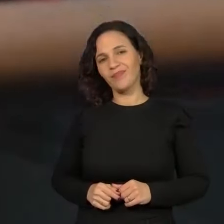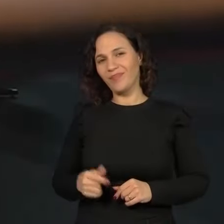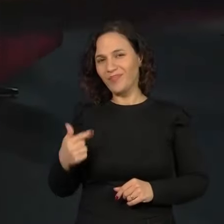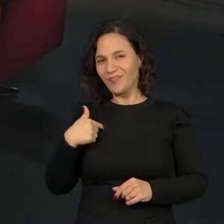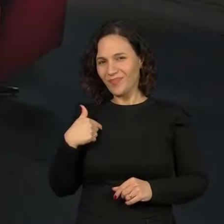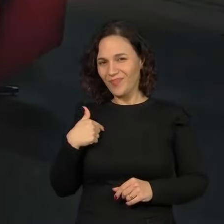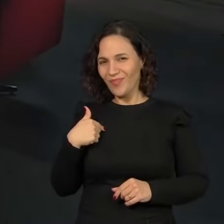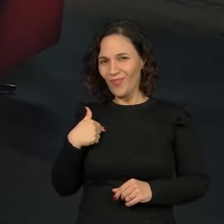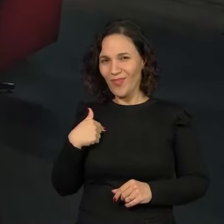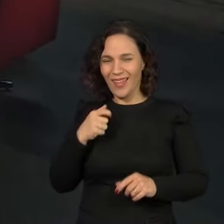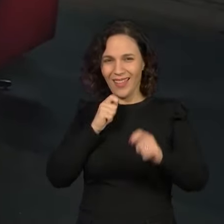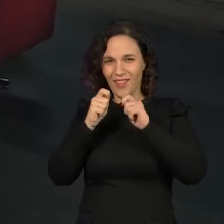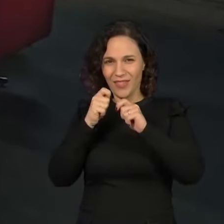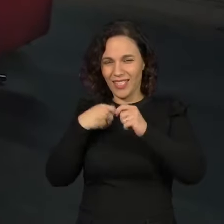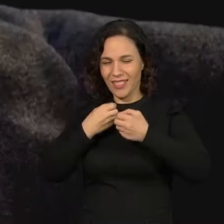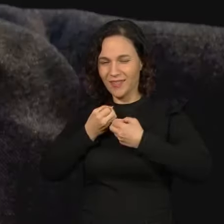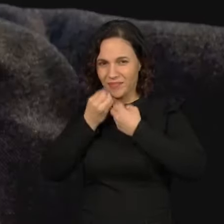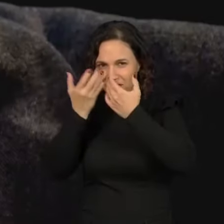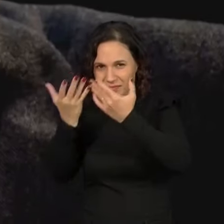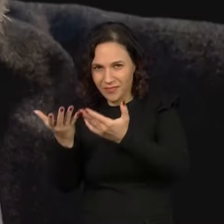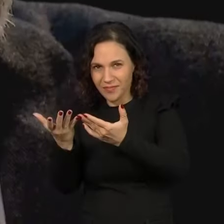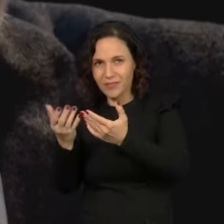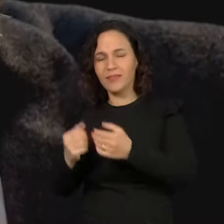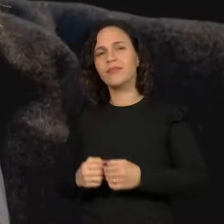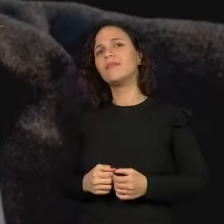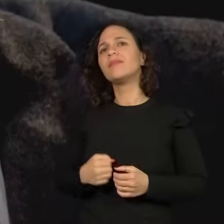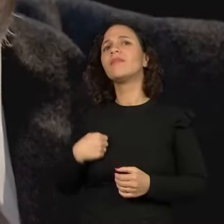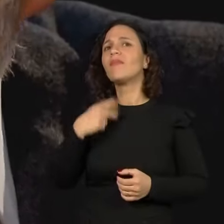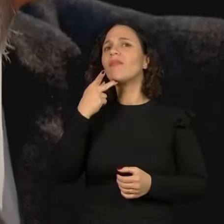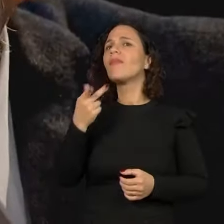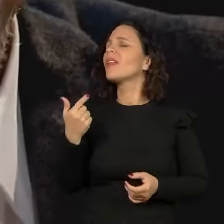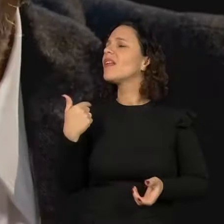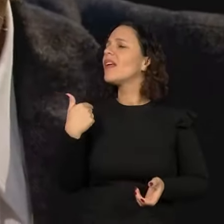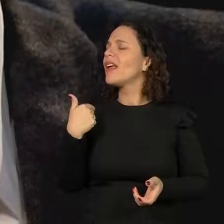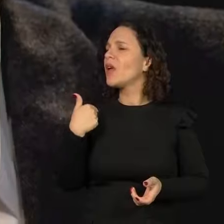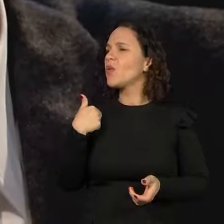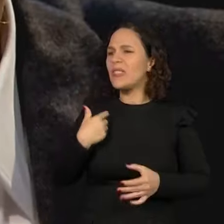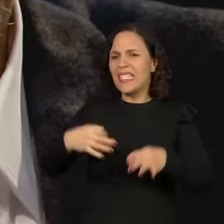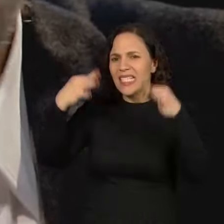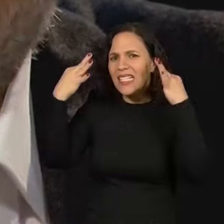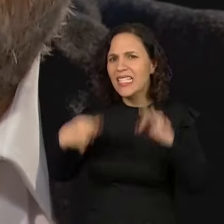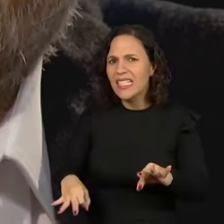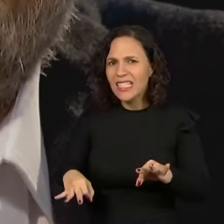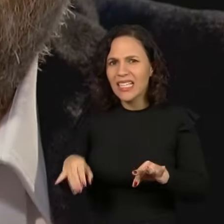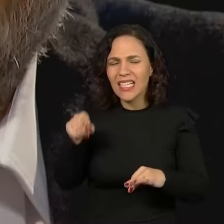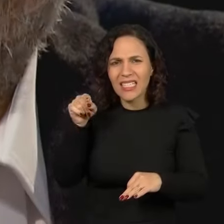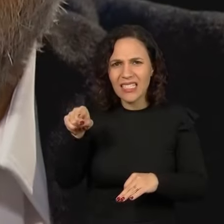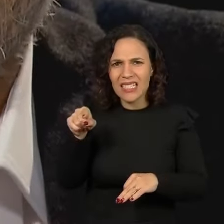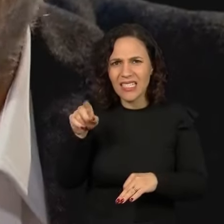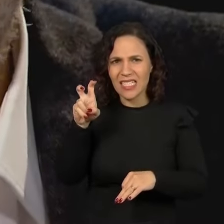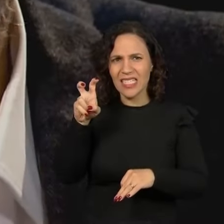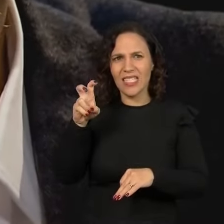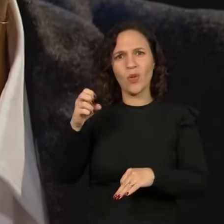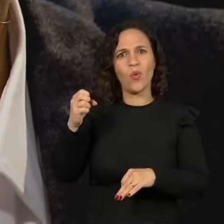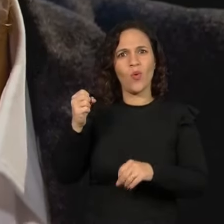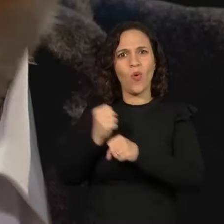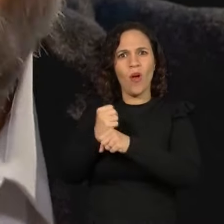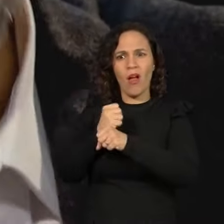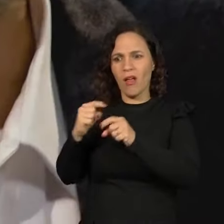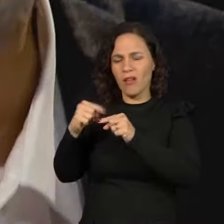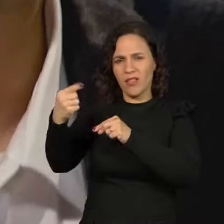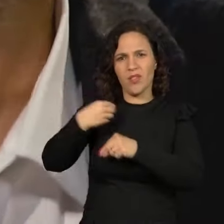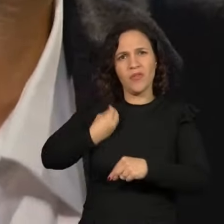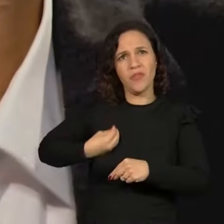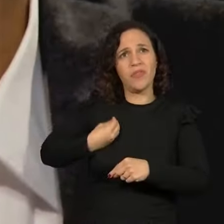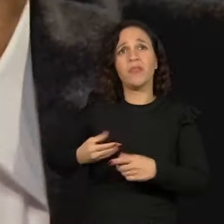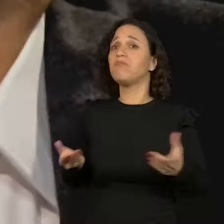ali foi eu não posso garantir hum estar vivo daqui 5 anos Hum como